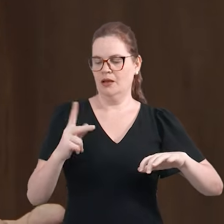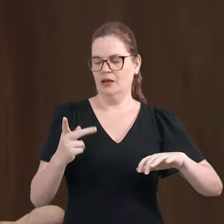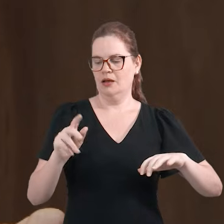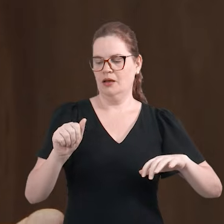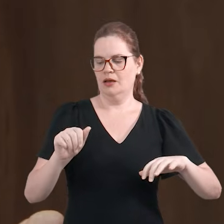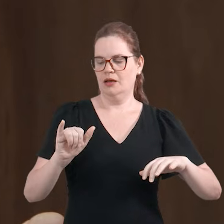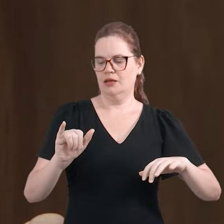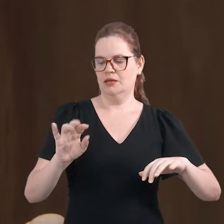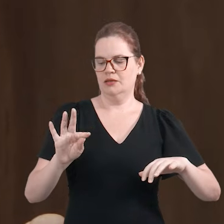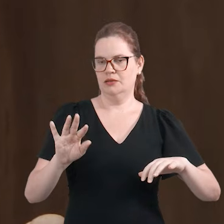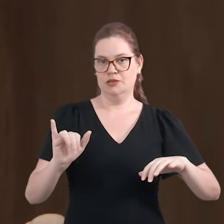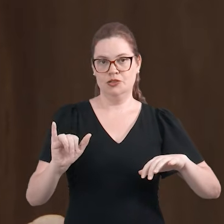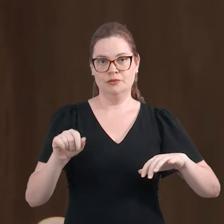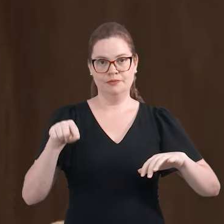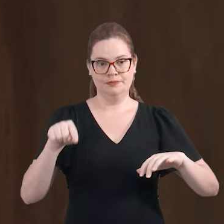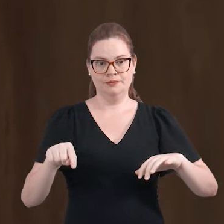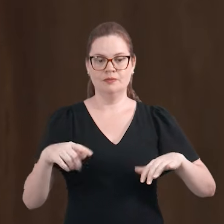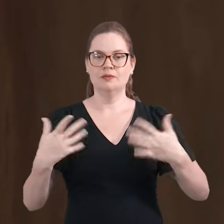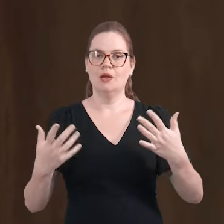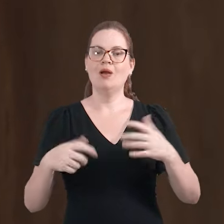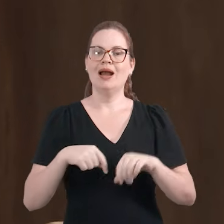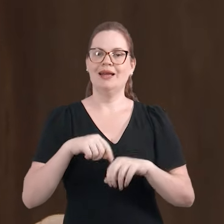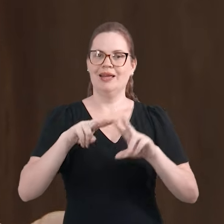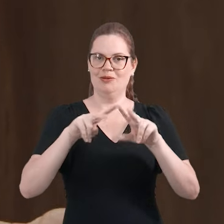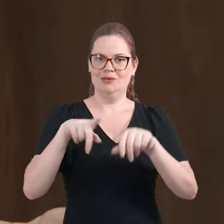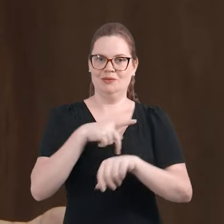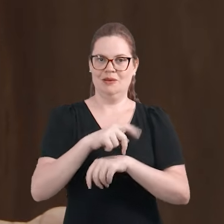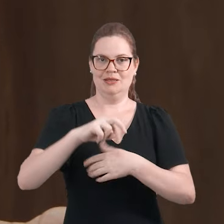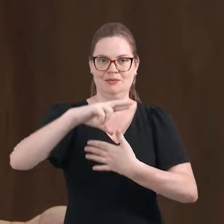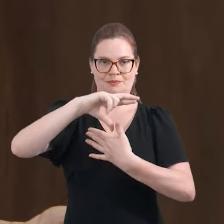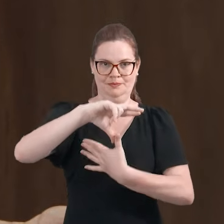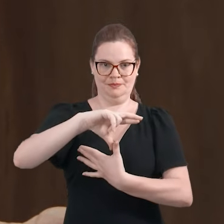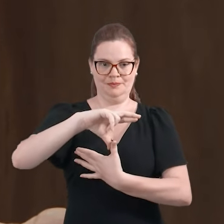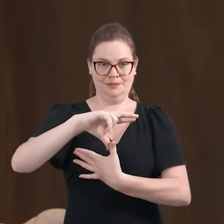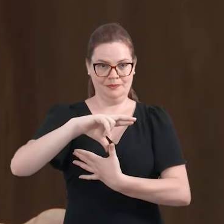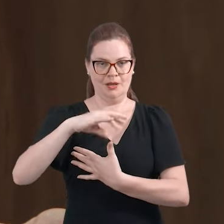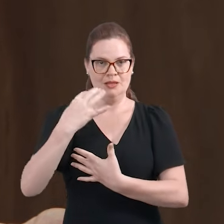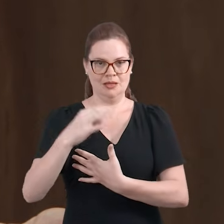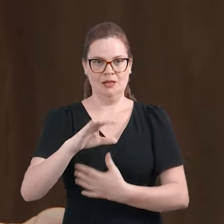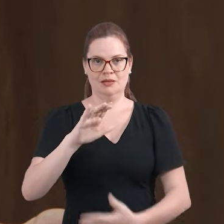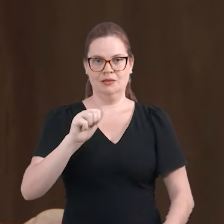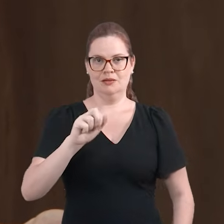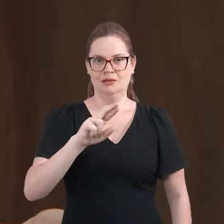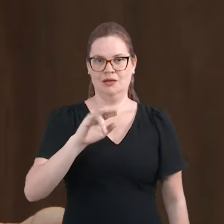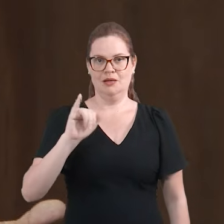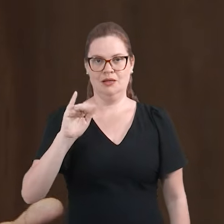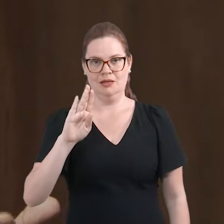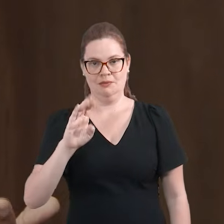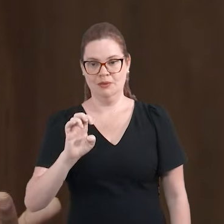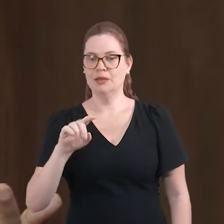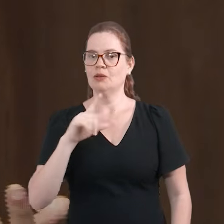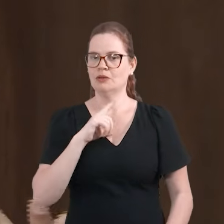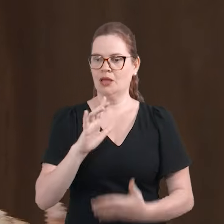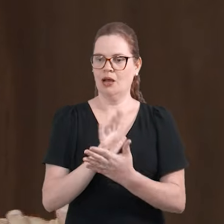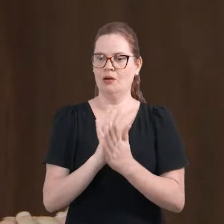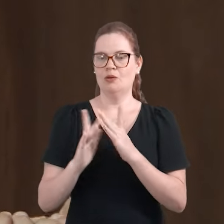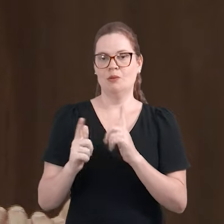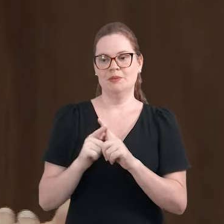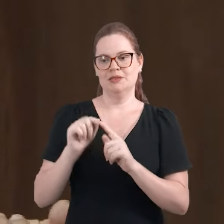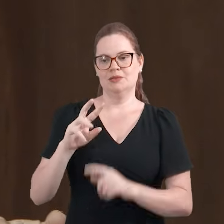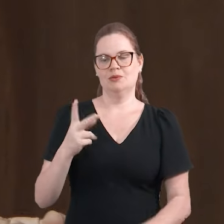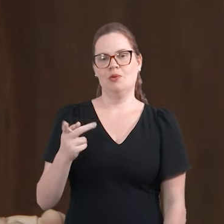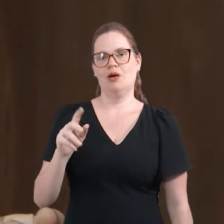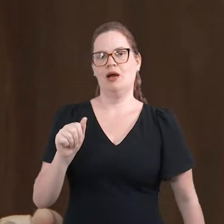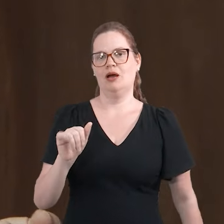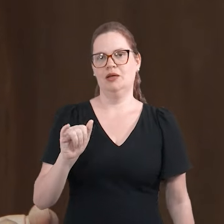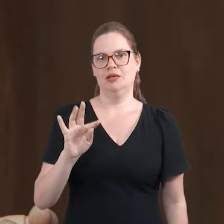Caribe, como o programa é a obra no Caribe, então nós temos igrejas nossas no Haiti também. Temos 3